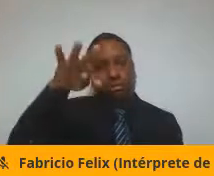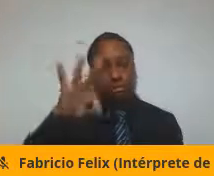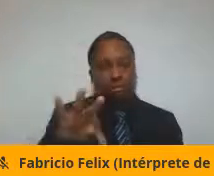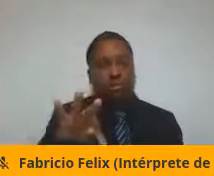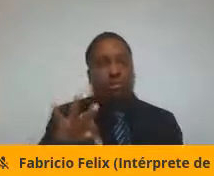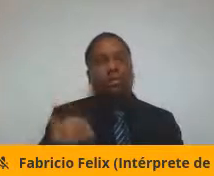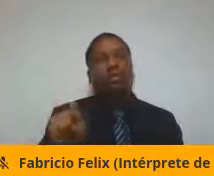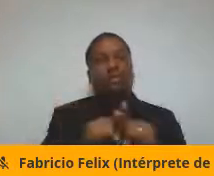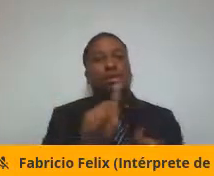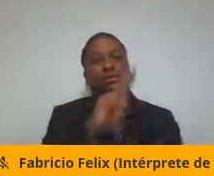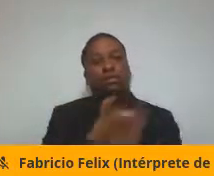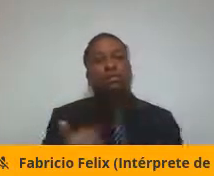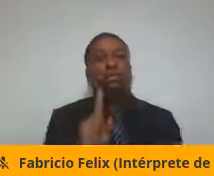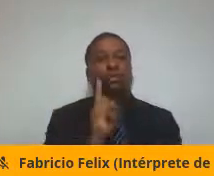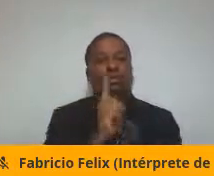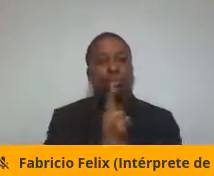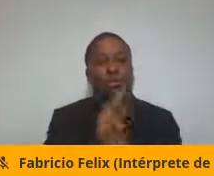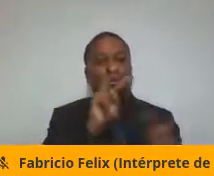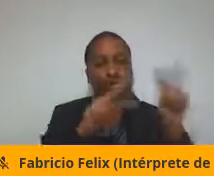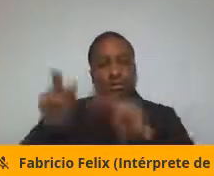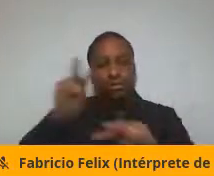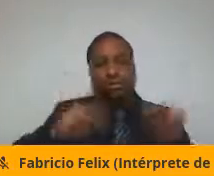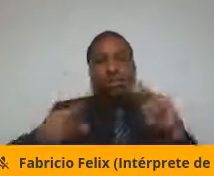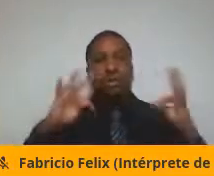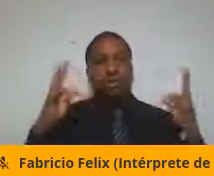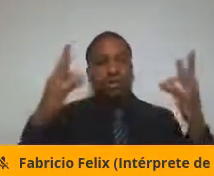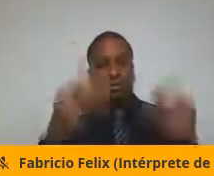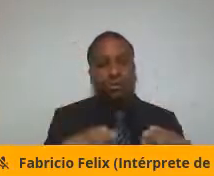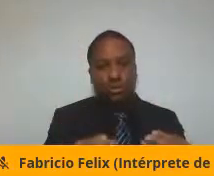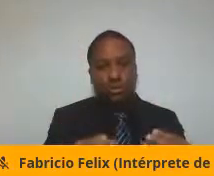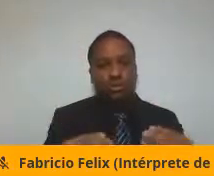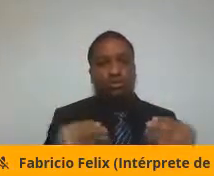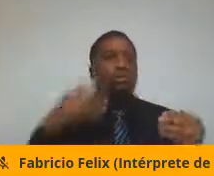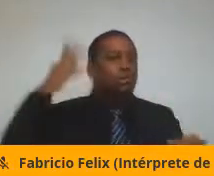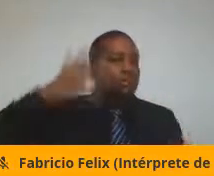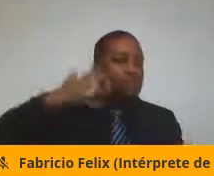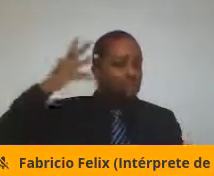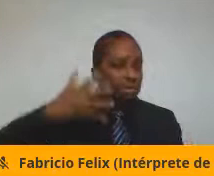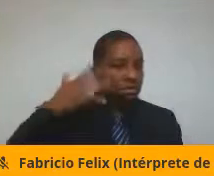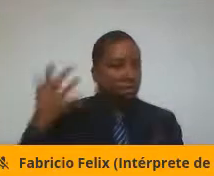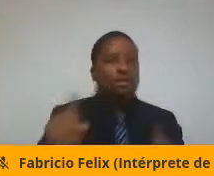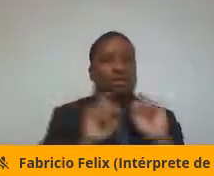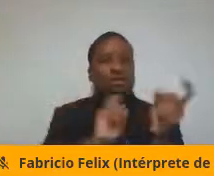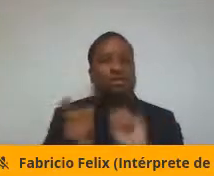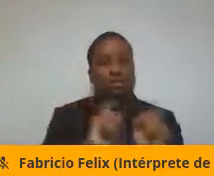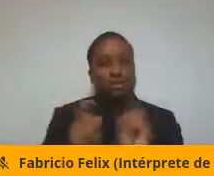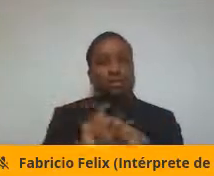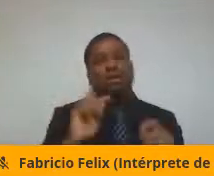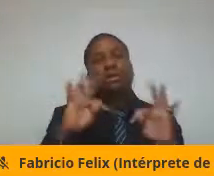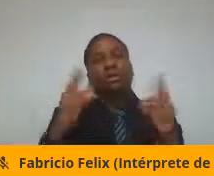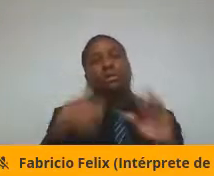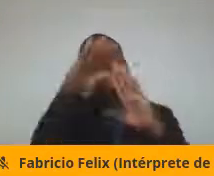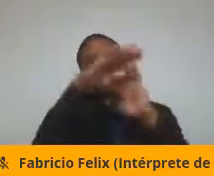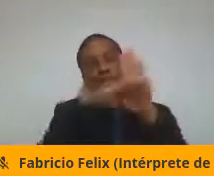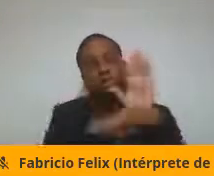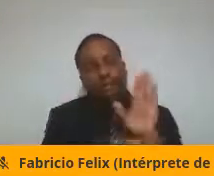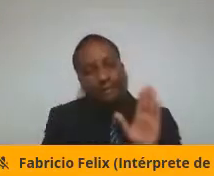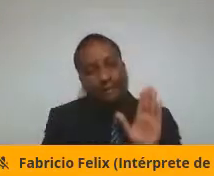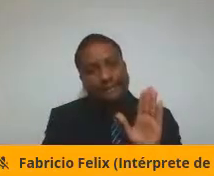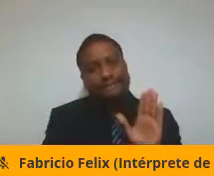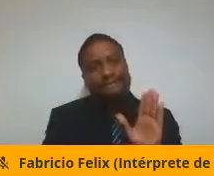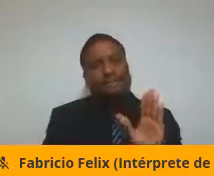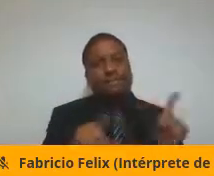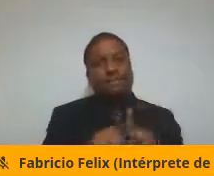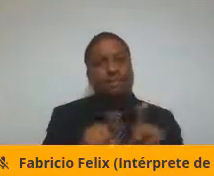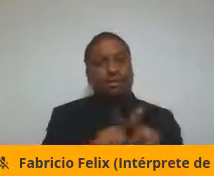poder encontrar, também vão poder visualizar todas as palestras, né, mesas redondas, toda a nossa programação. E tem